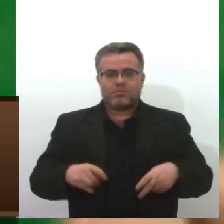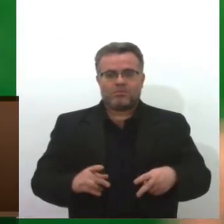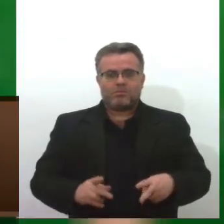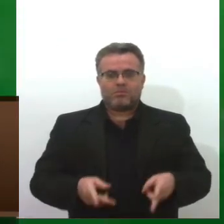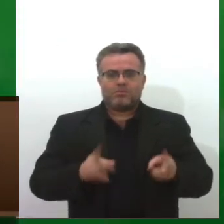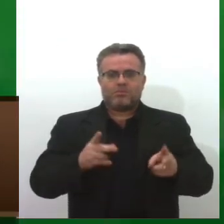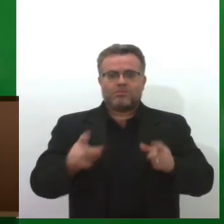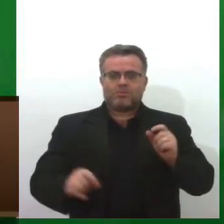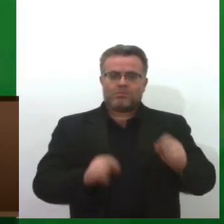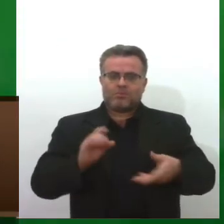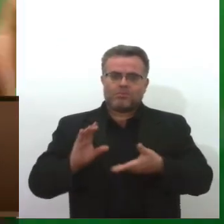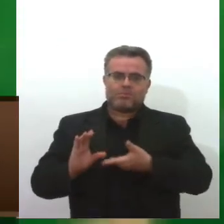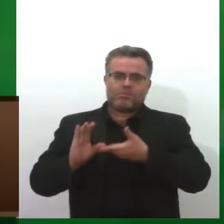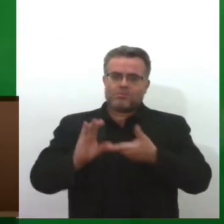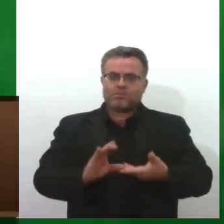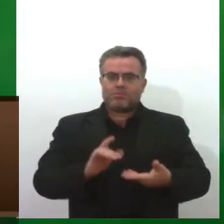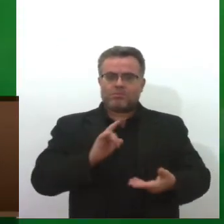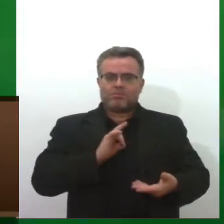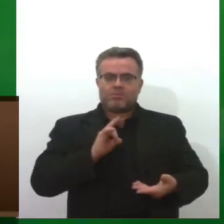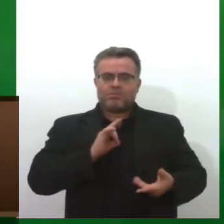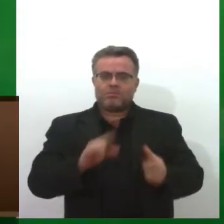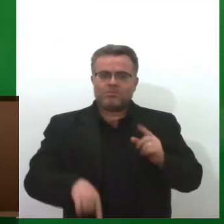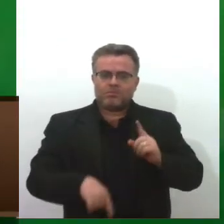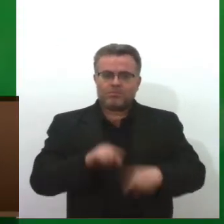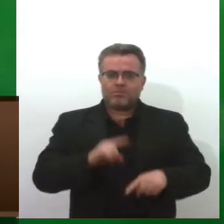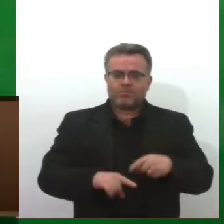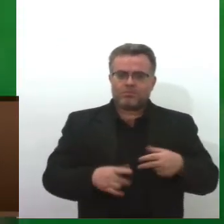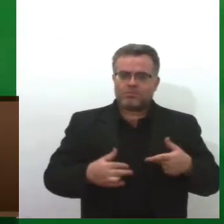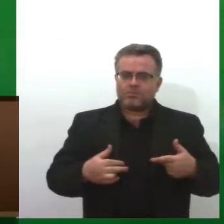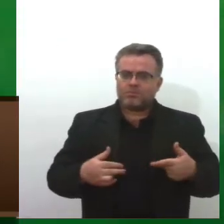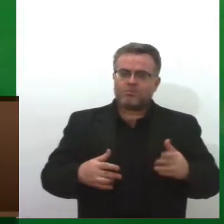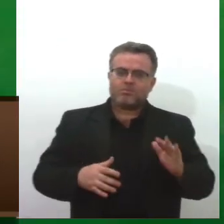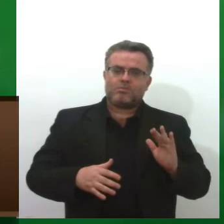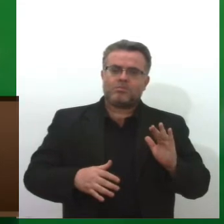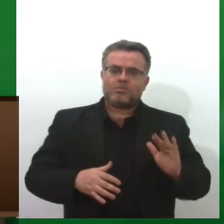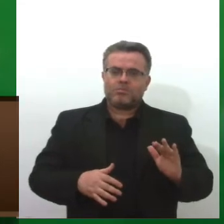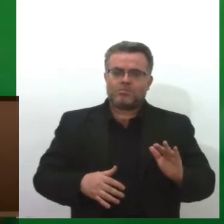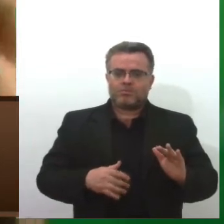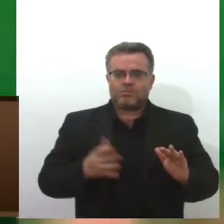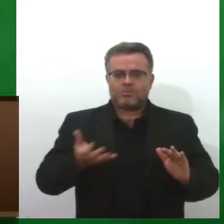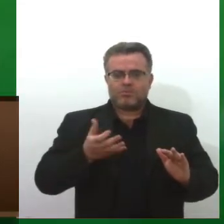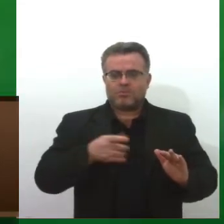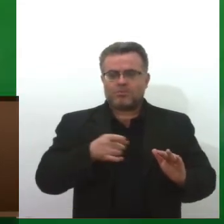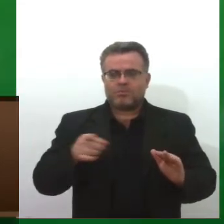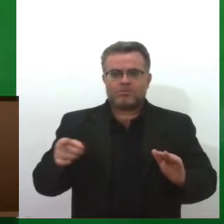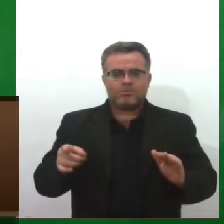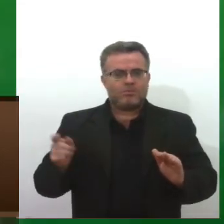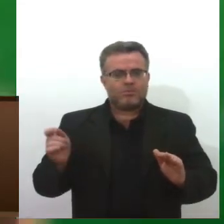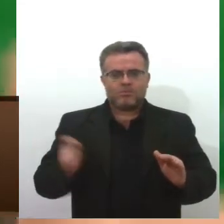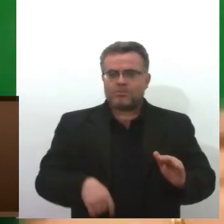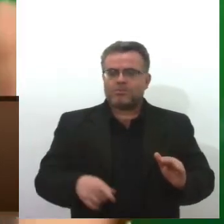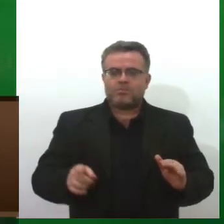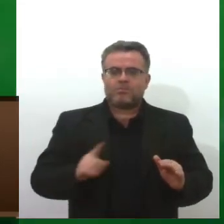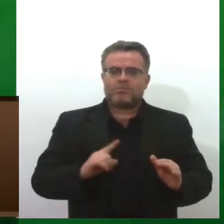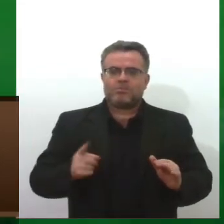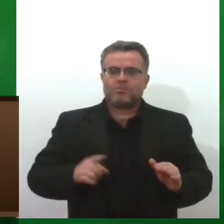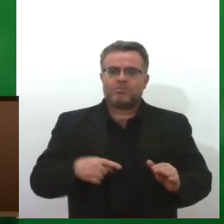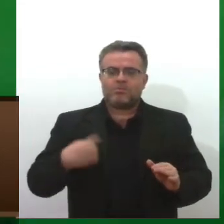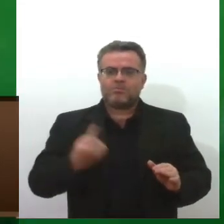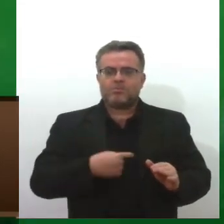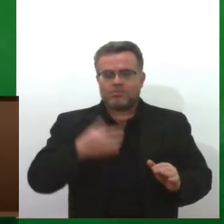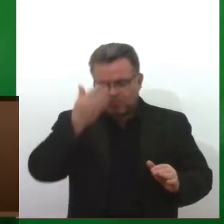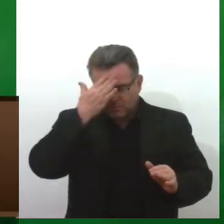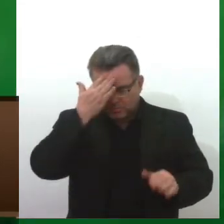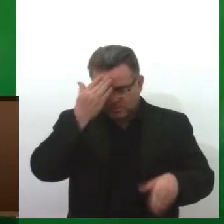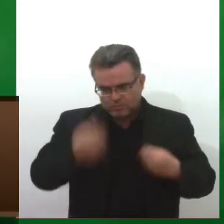seus financiamentos, né, seus produtos. Porém, às vezes, quem quer pegar não tem a condição. Sabemos, como você bem falou,